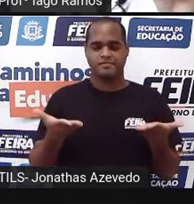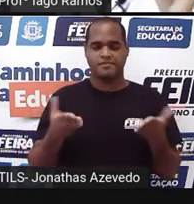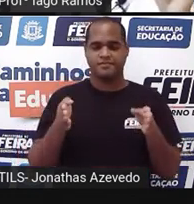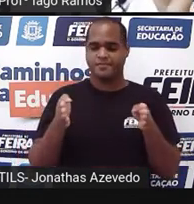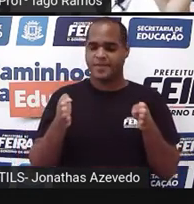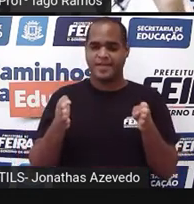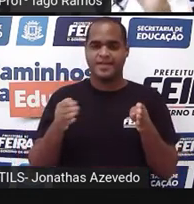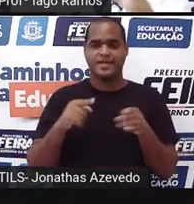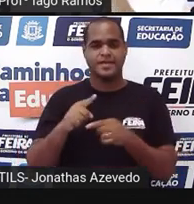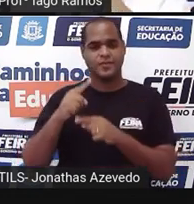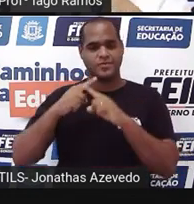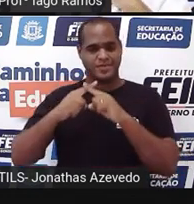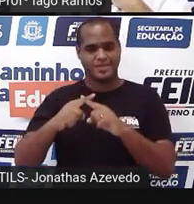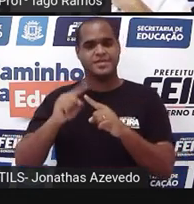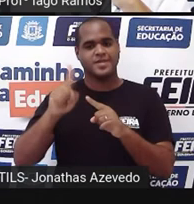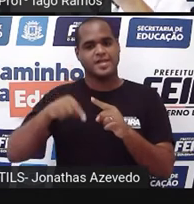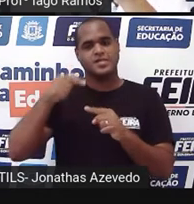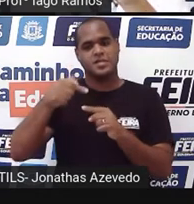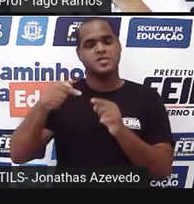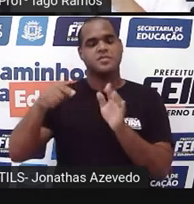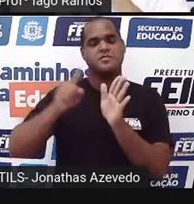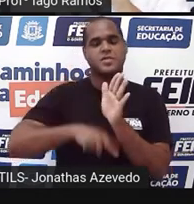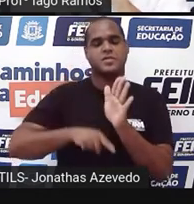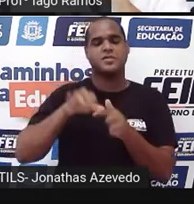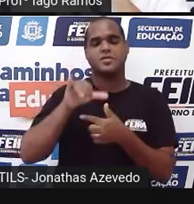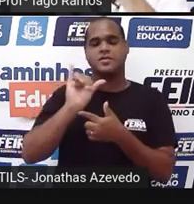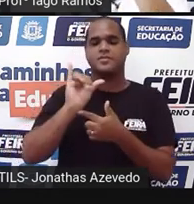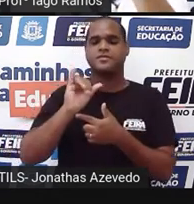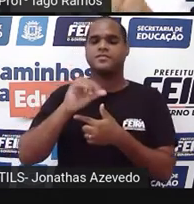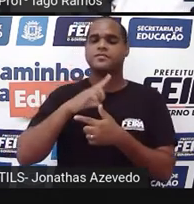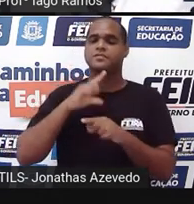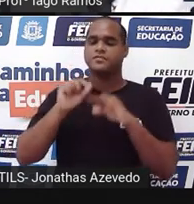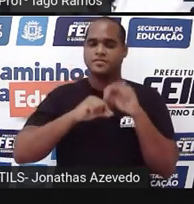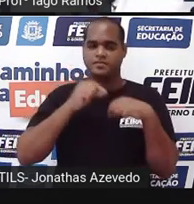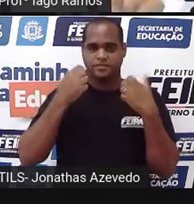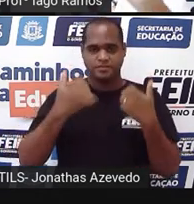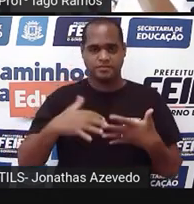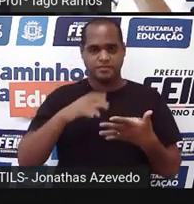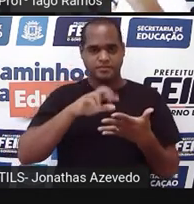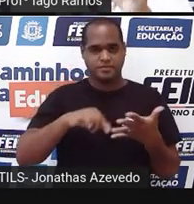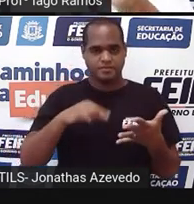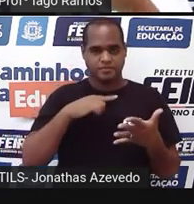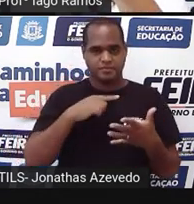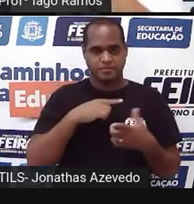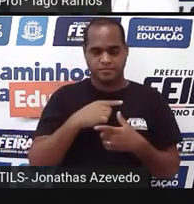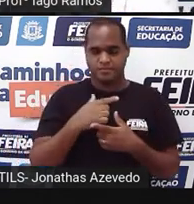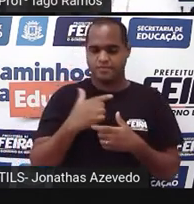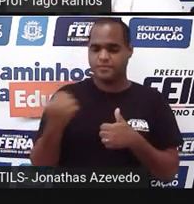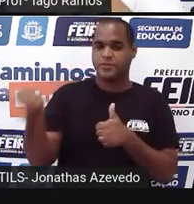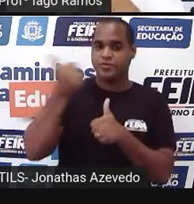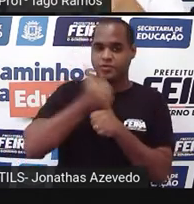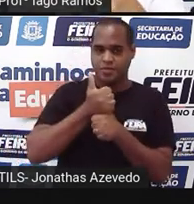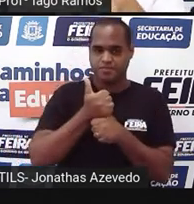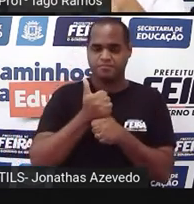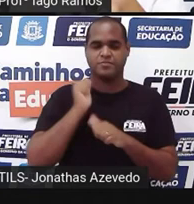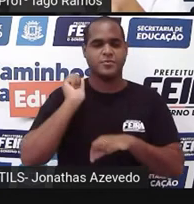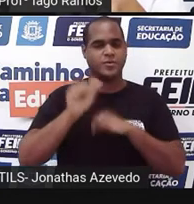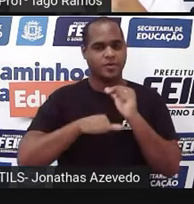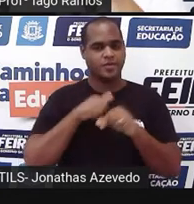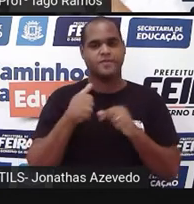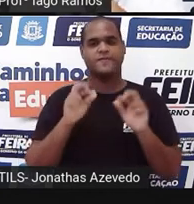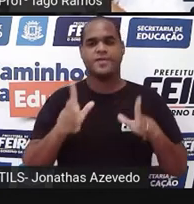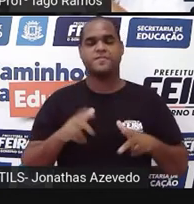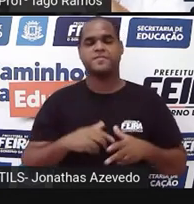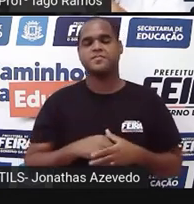x tá valendo 17 - y o que é que eu faço com isso o segundo passo eu substituto na outra equação